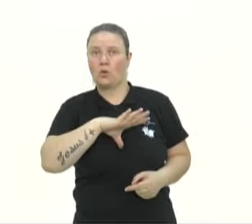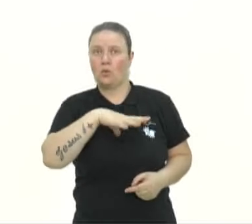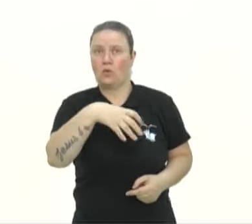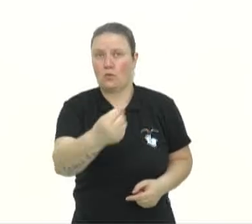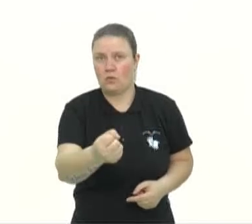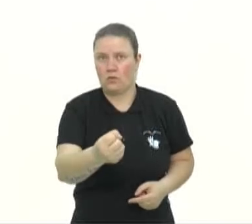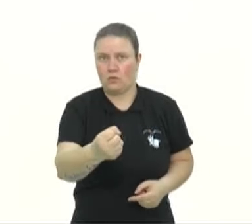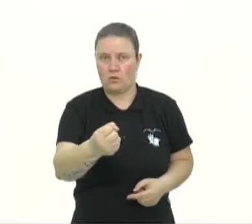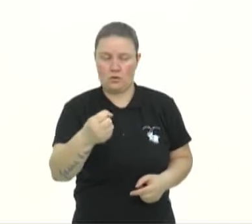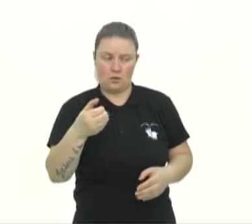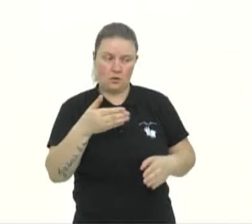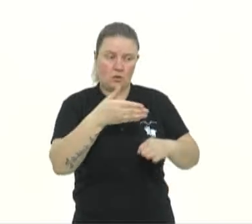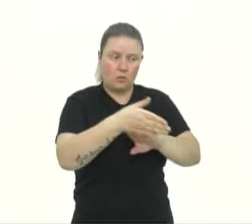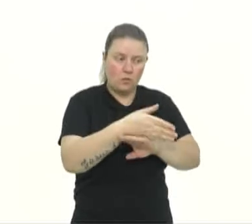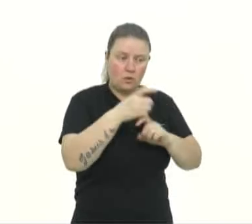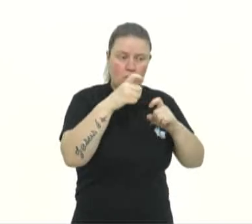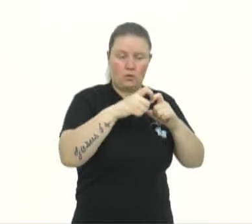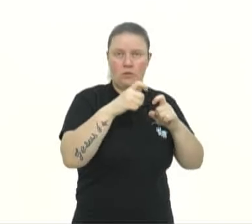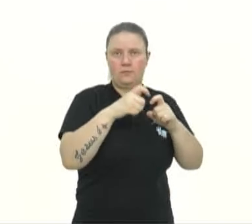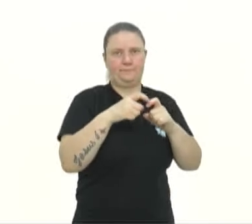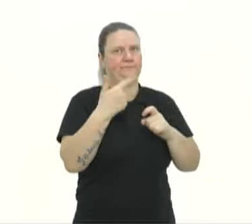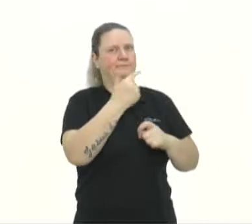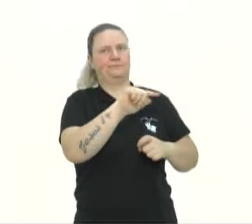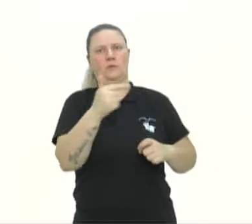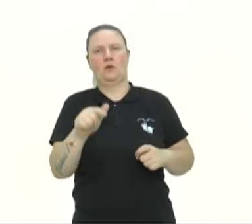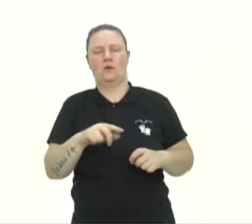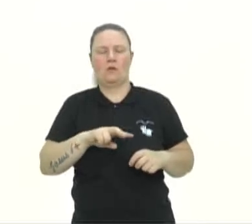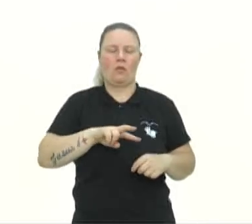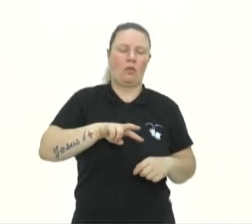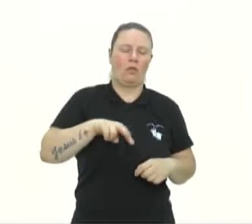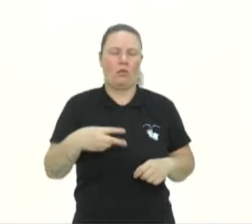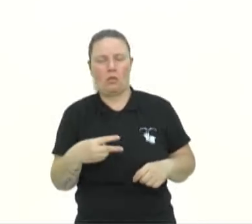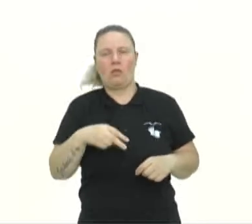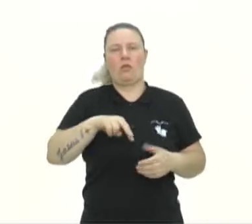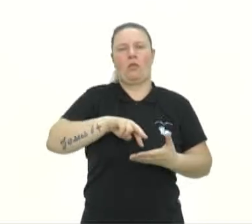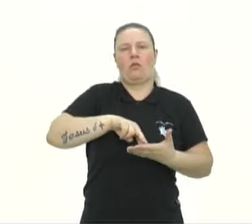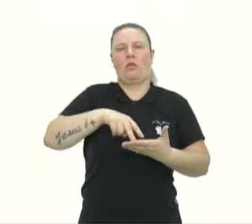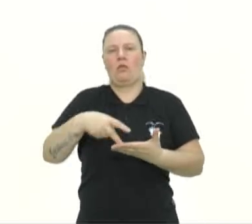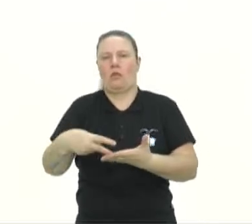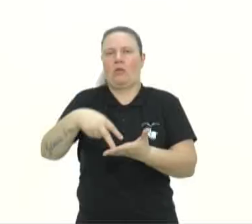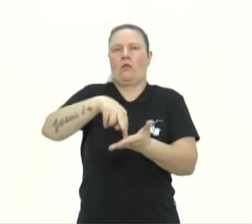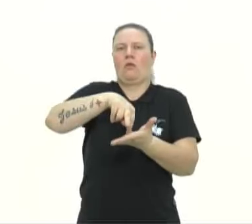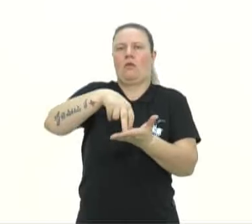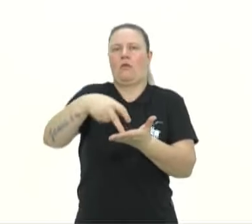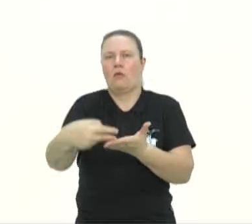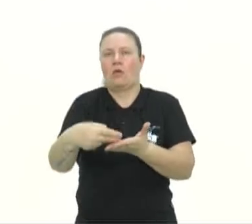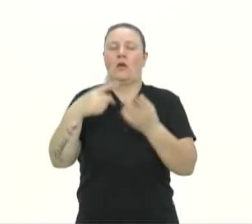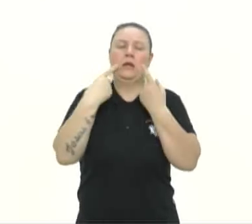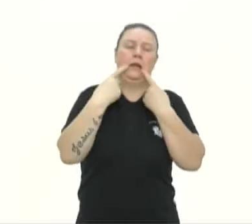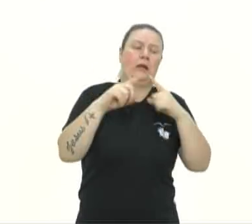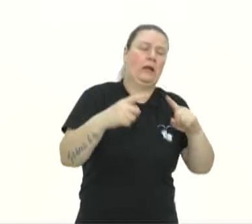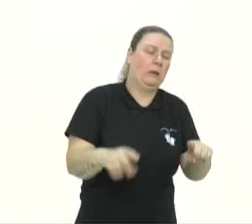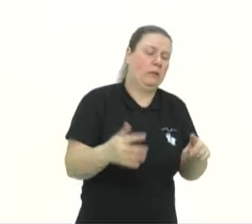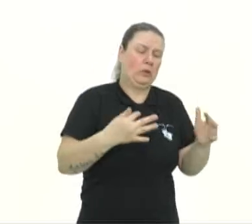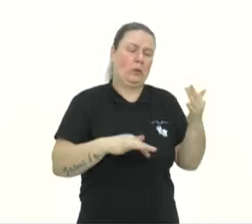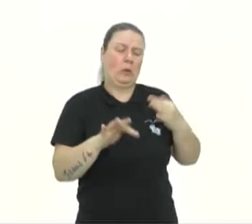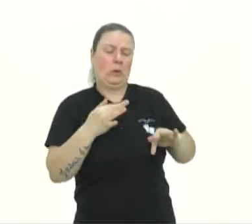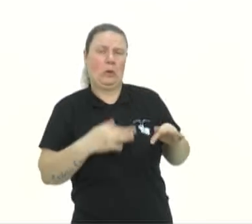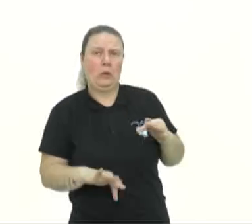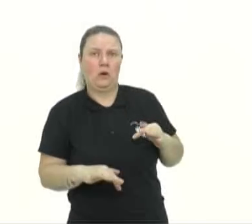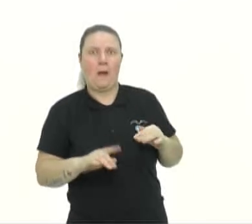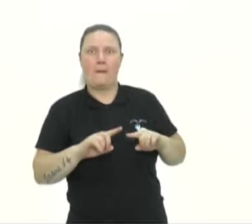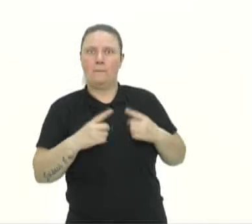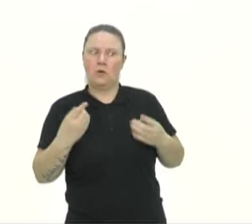ir ao médico. Ficavam mancando, reclamando da dor, mas não iam ao hospital